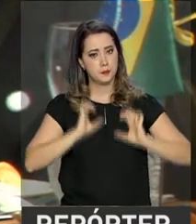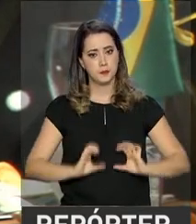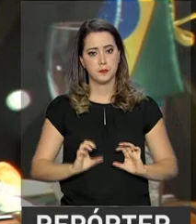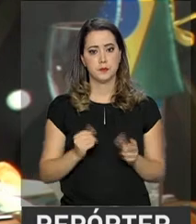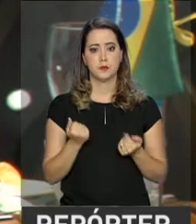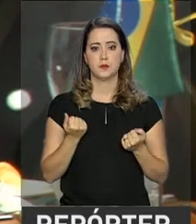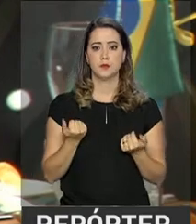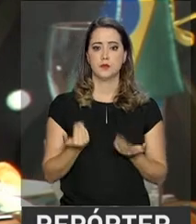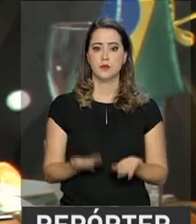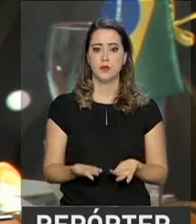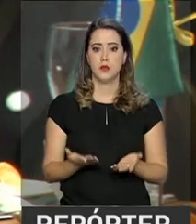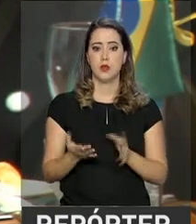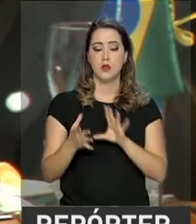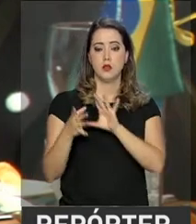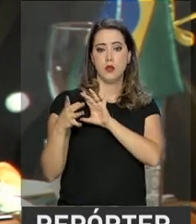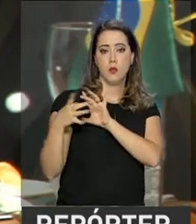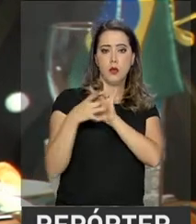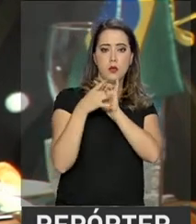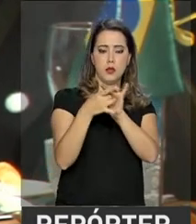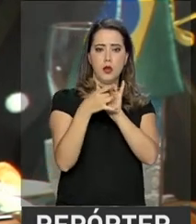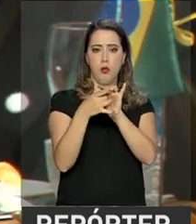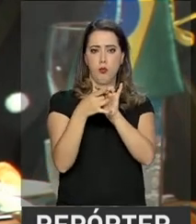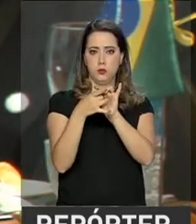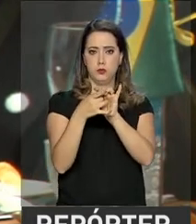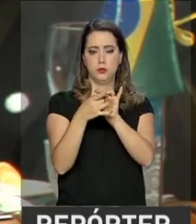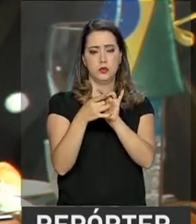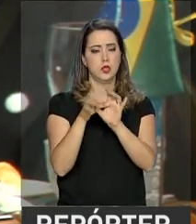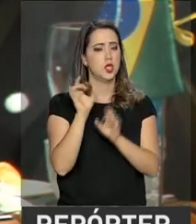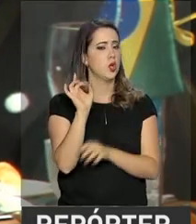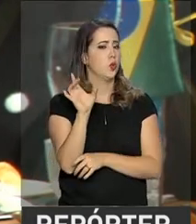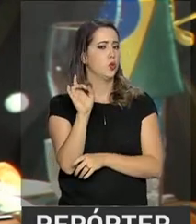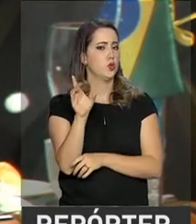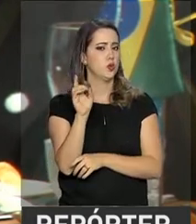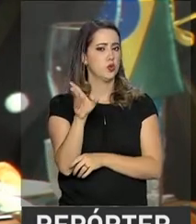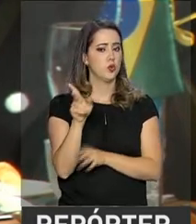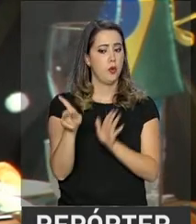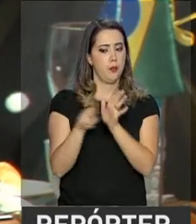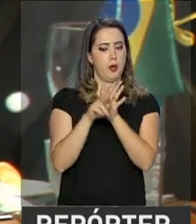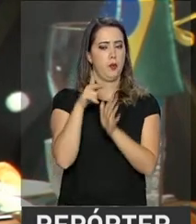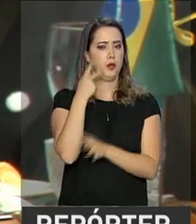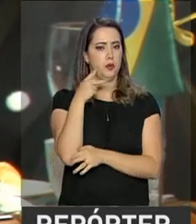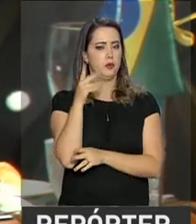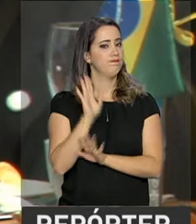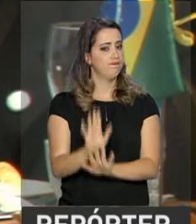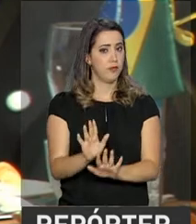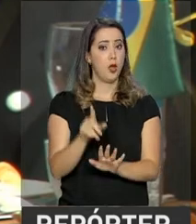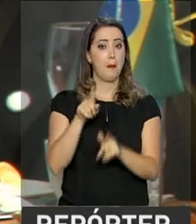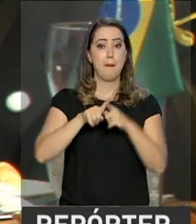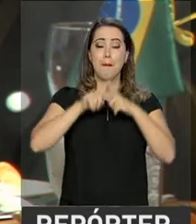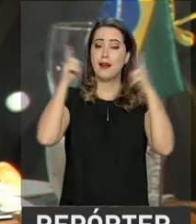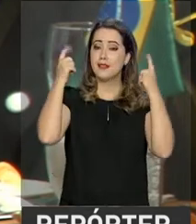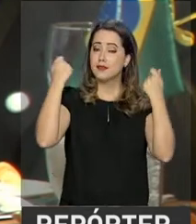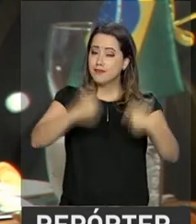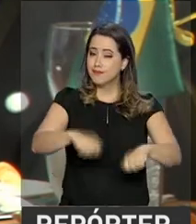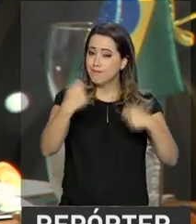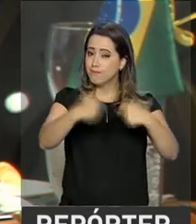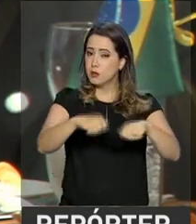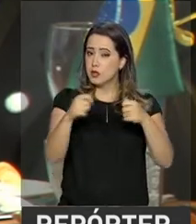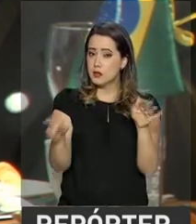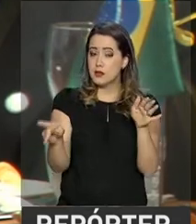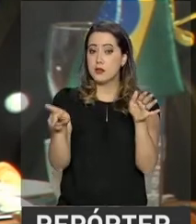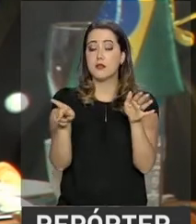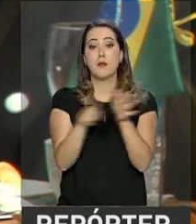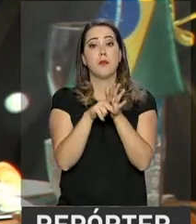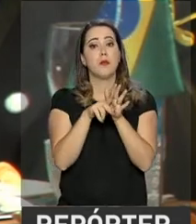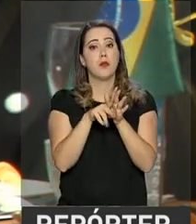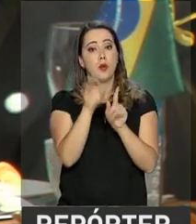a integração aliás não é apenas um fenômeno político mas deve ser um fenômeno social